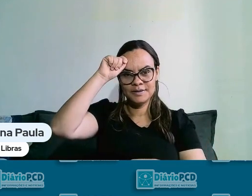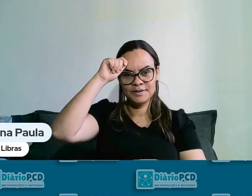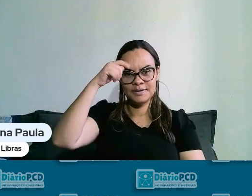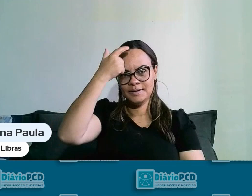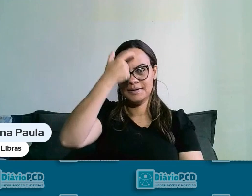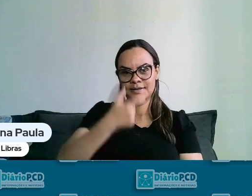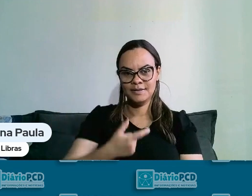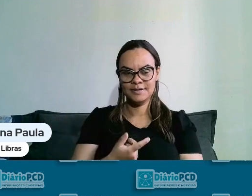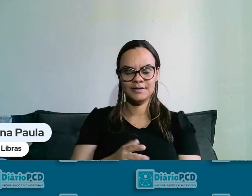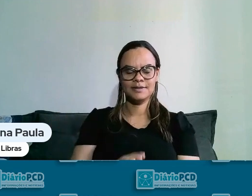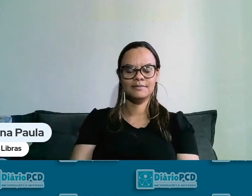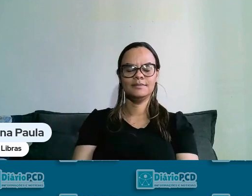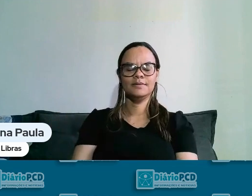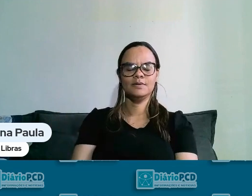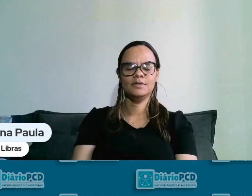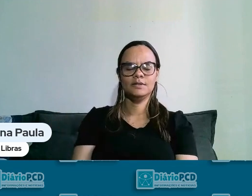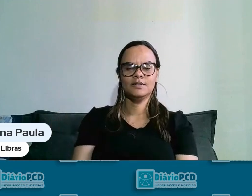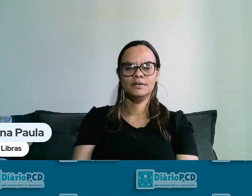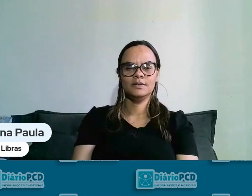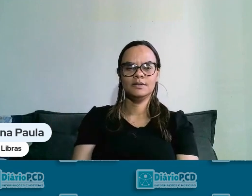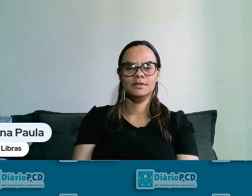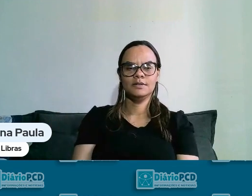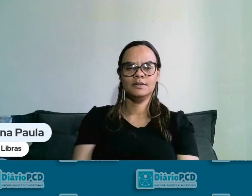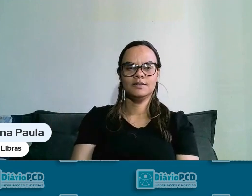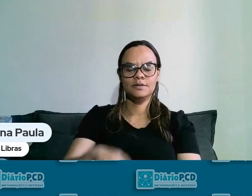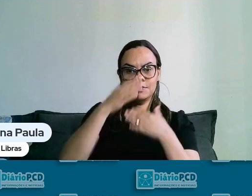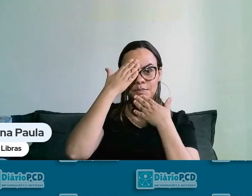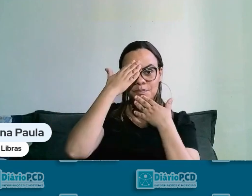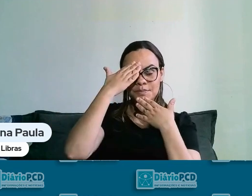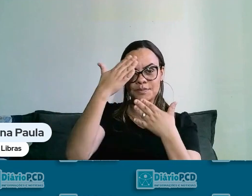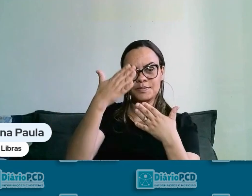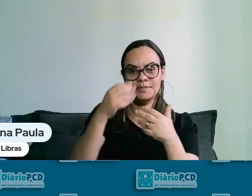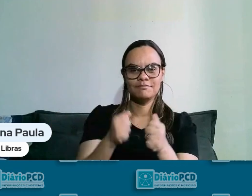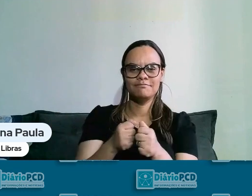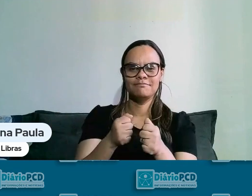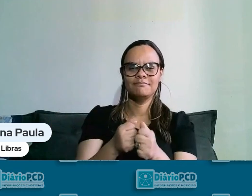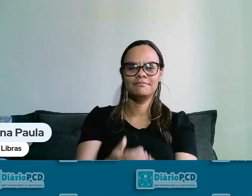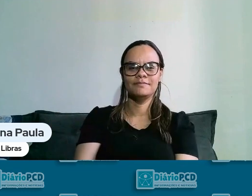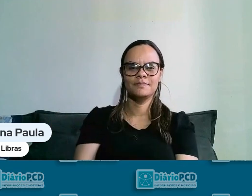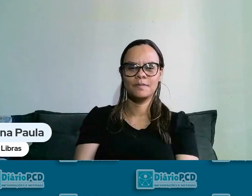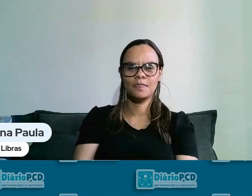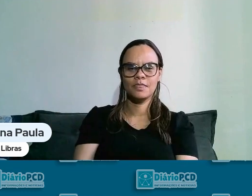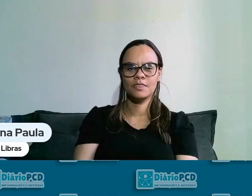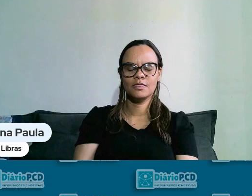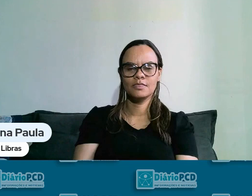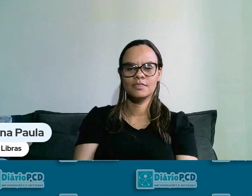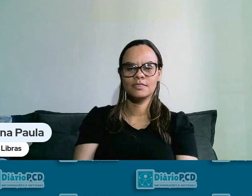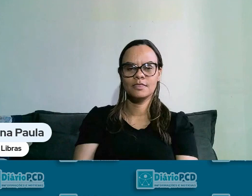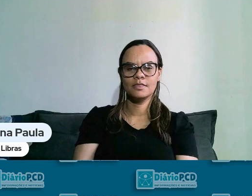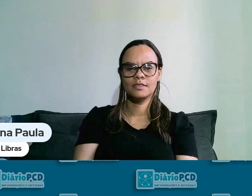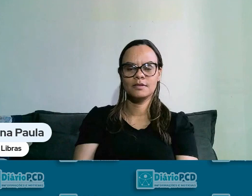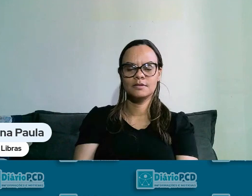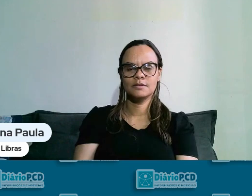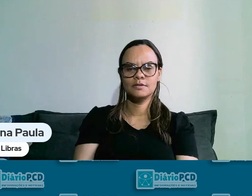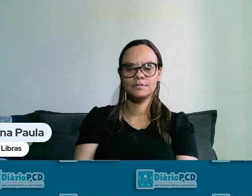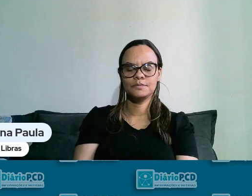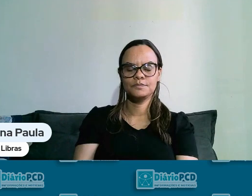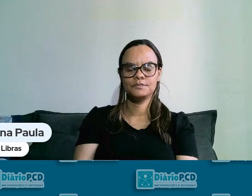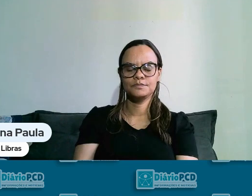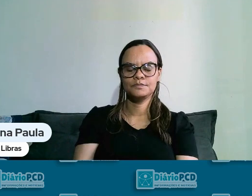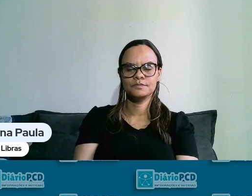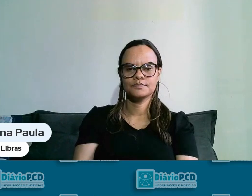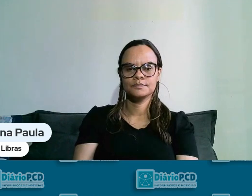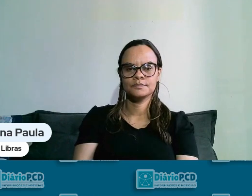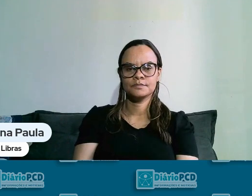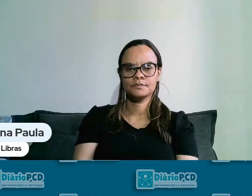Ana Paula, que interpreta tudo em Libras. Muito obrigado, Ana Paula, por estar conosco. Pessoal, nós